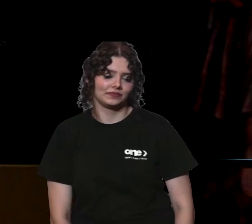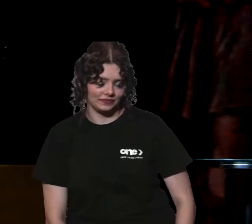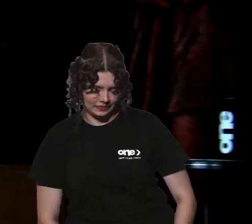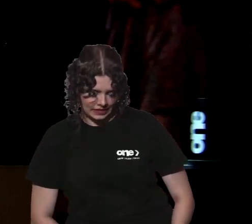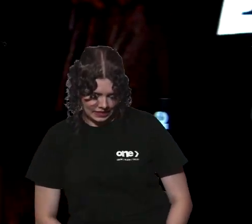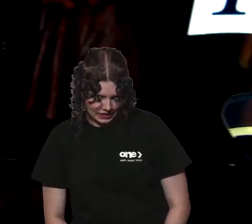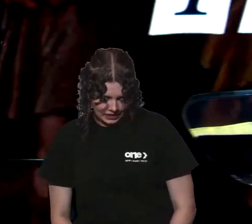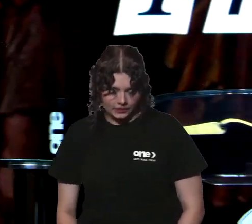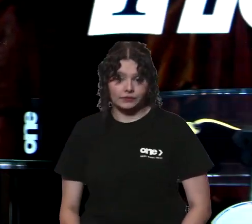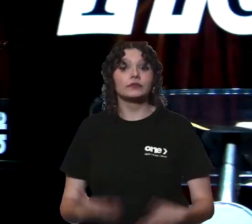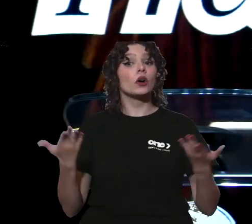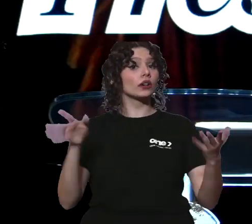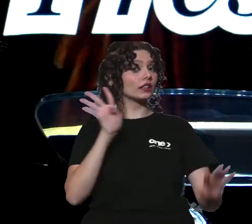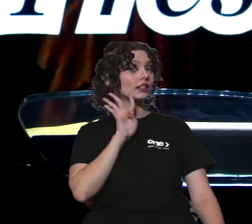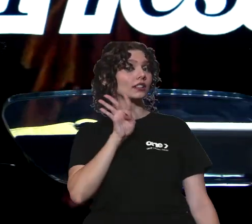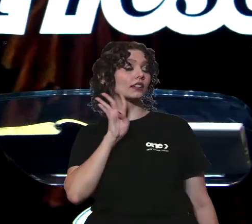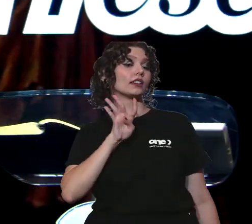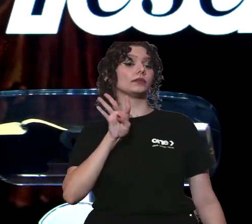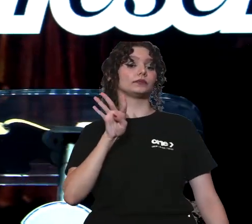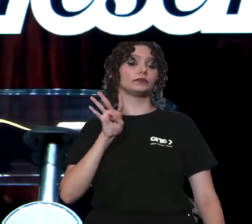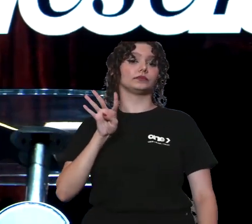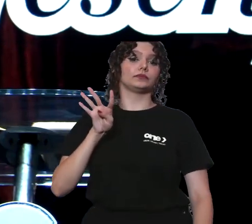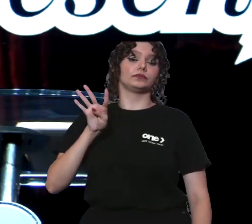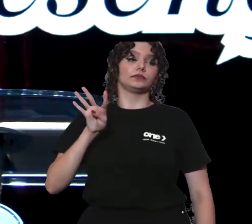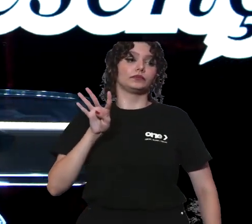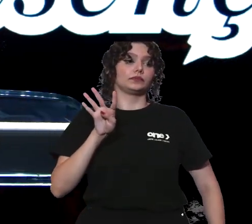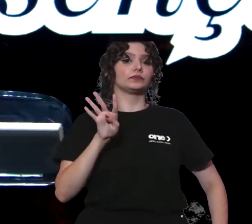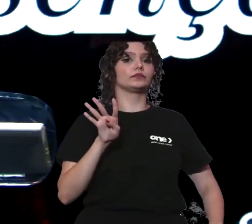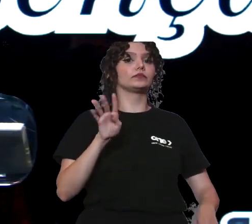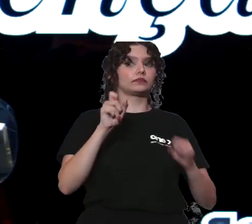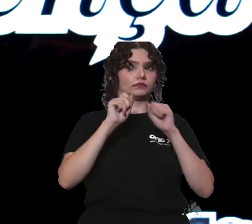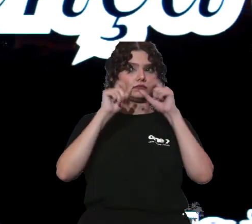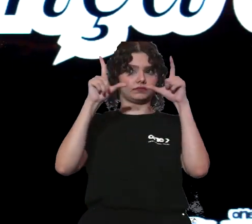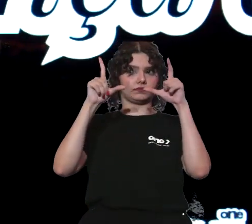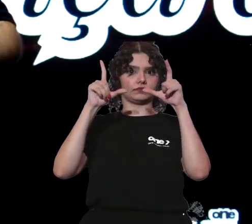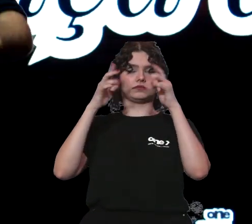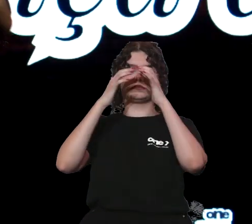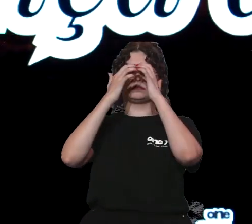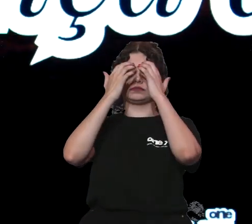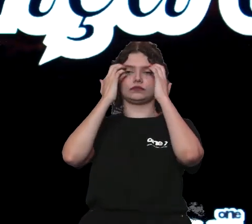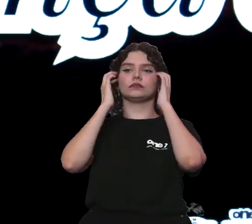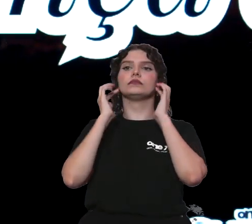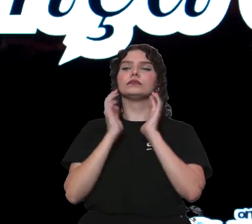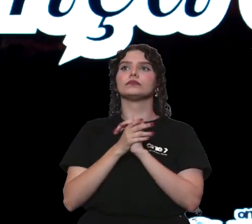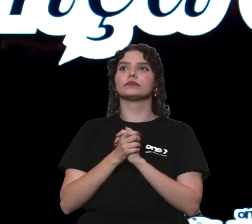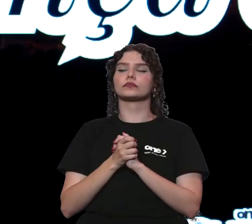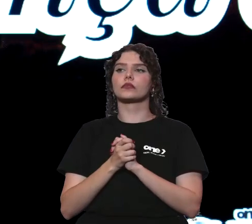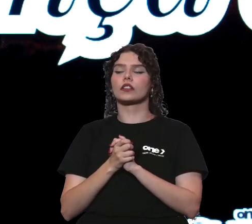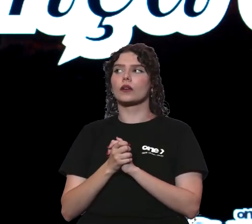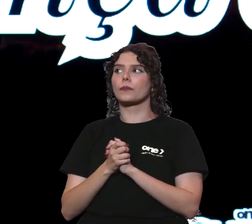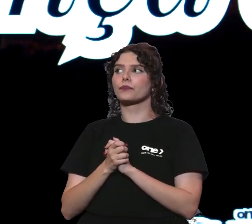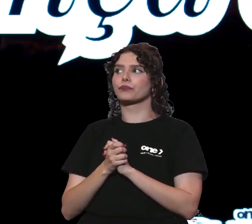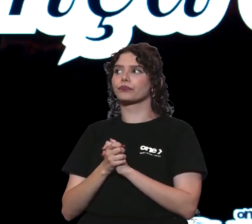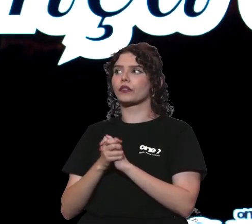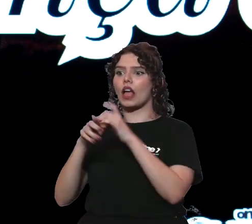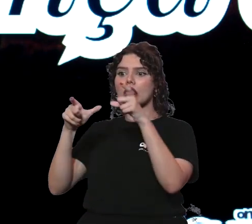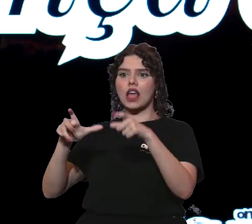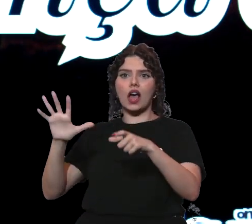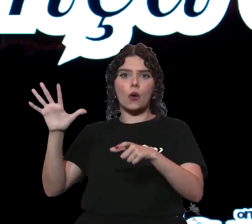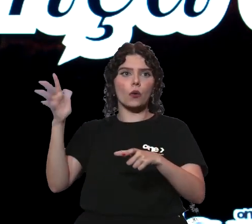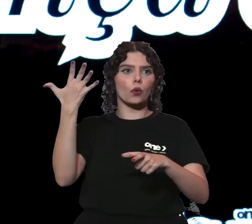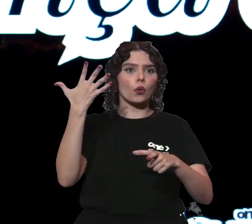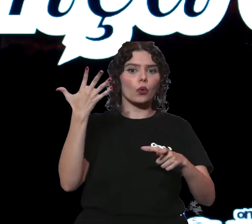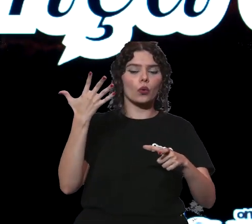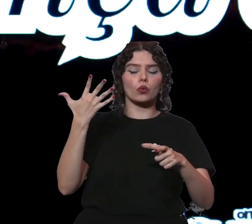Olha só que interessante, tá? Olha aqui para mim. Estava acontecendo todas